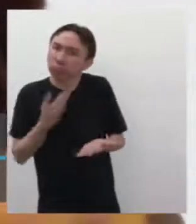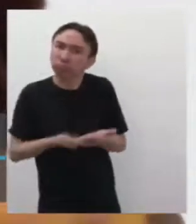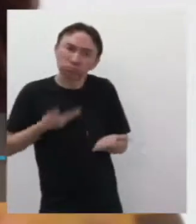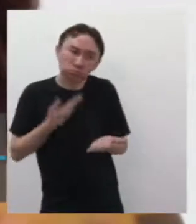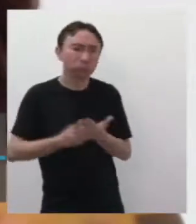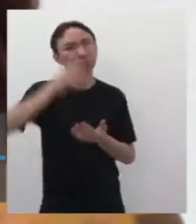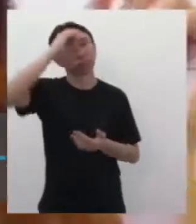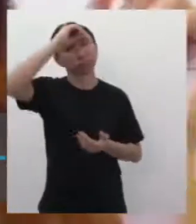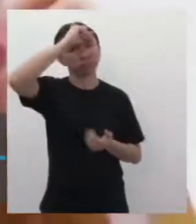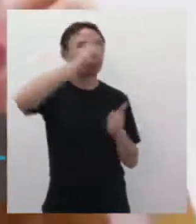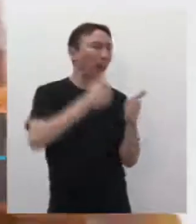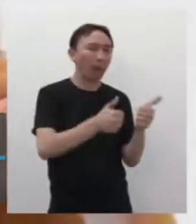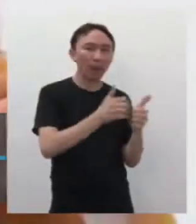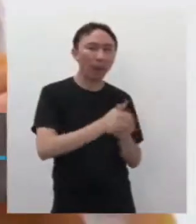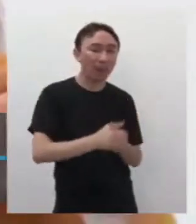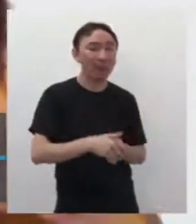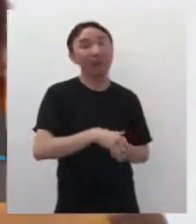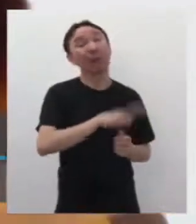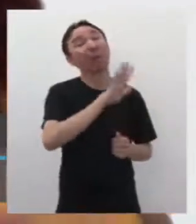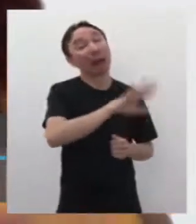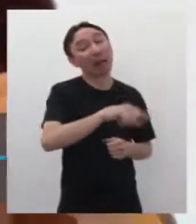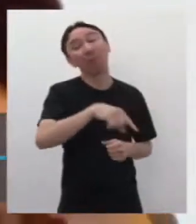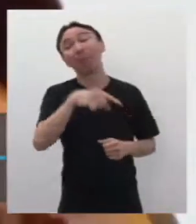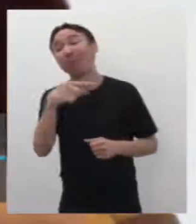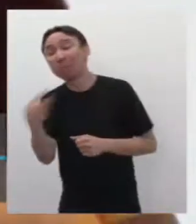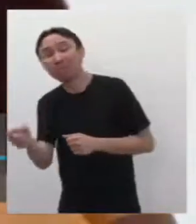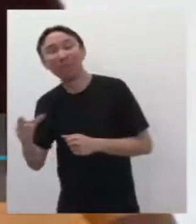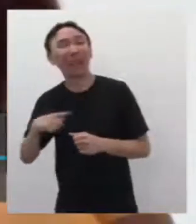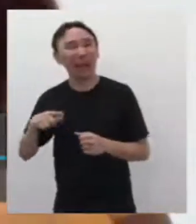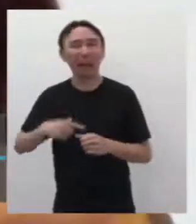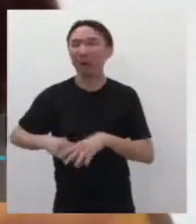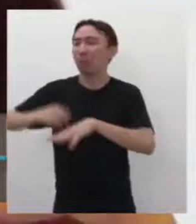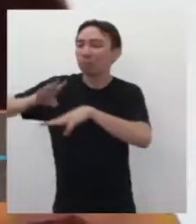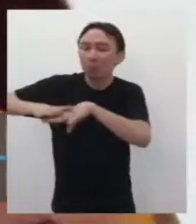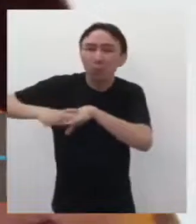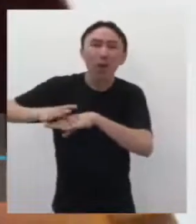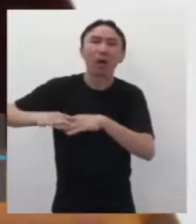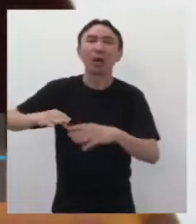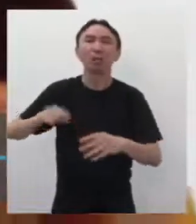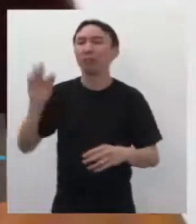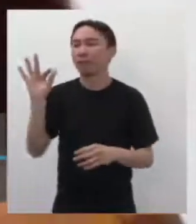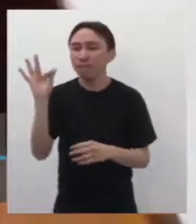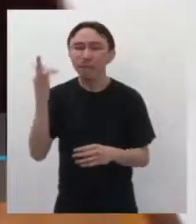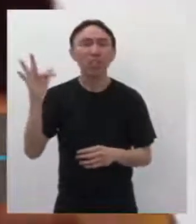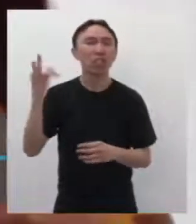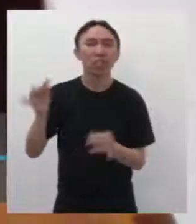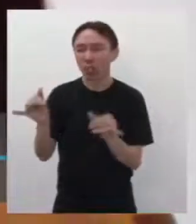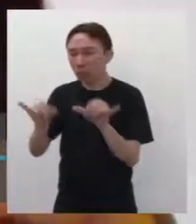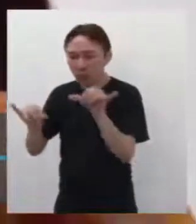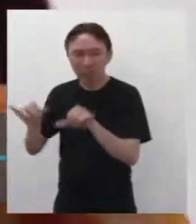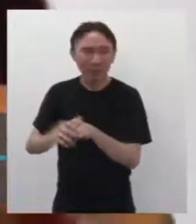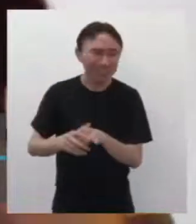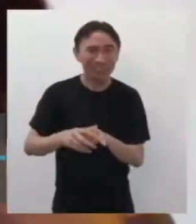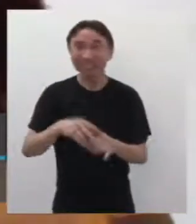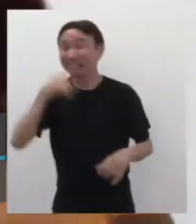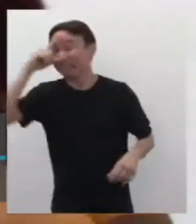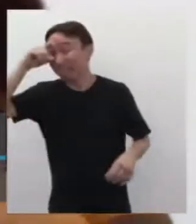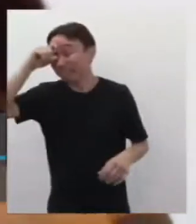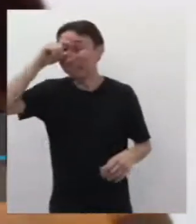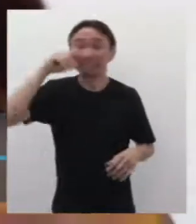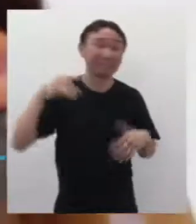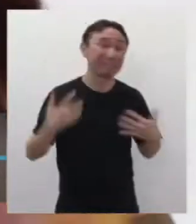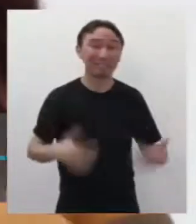Mas tem uma certa dificuldade mais em exatas. Então, para o gestor escolar, né, para o professor,